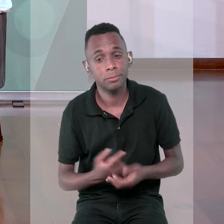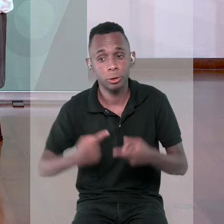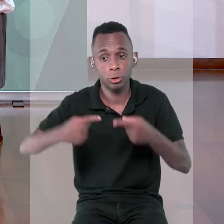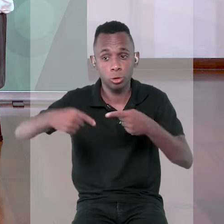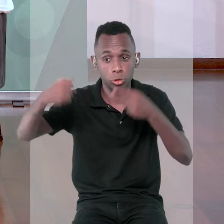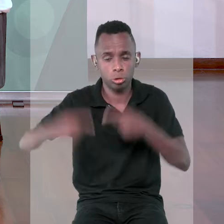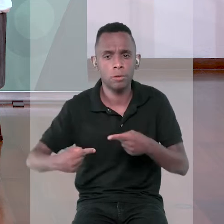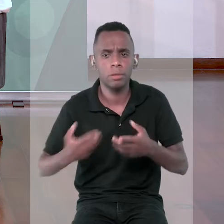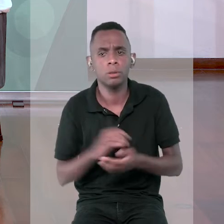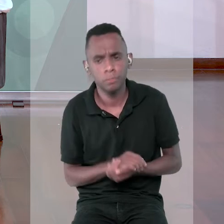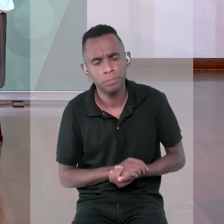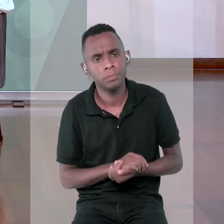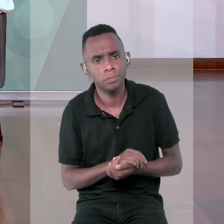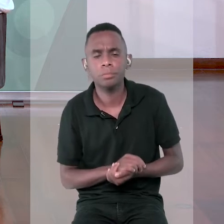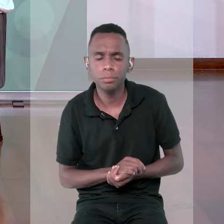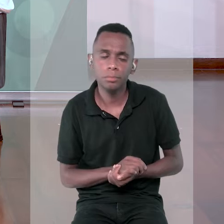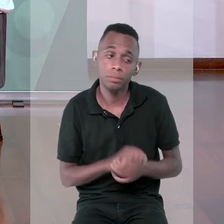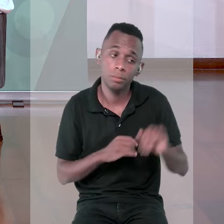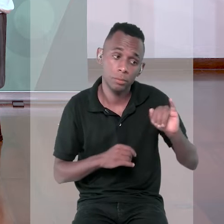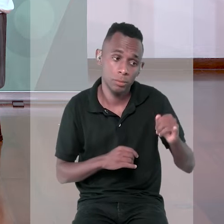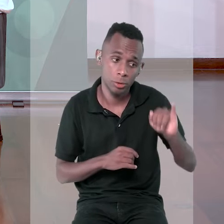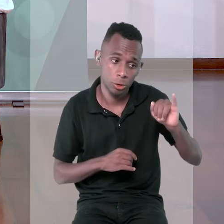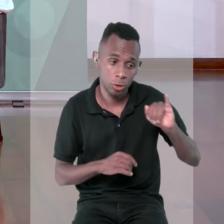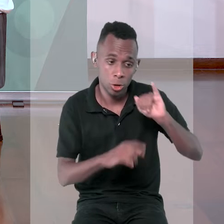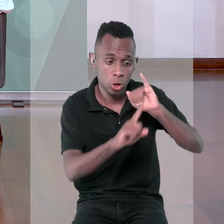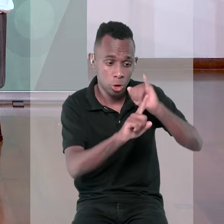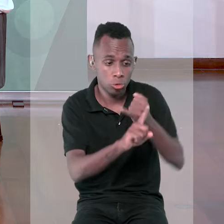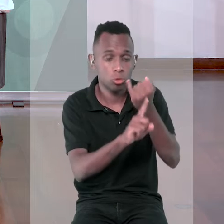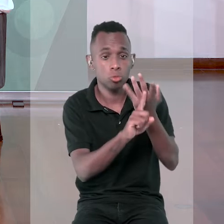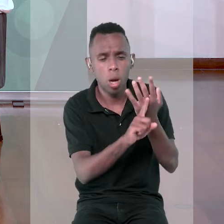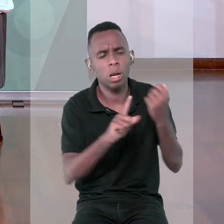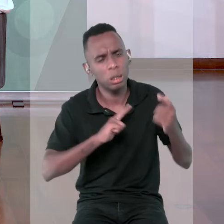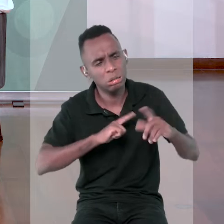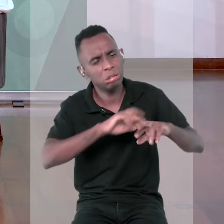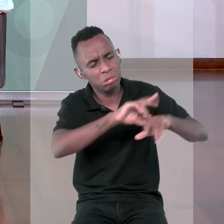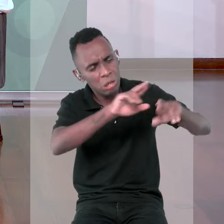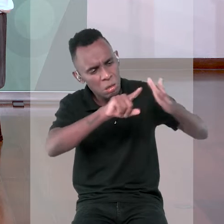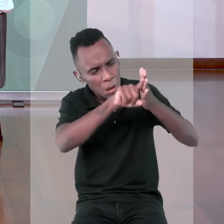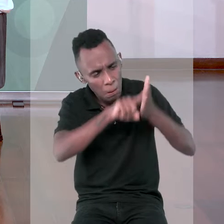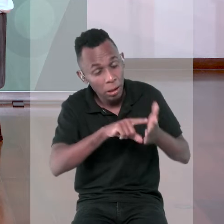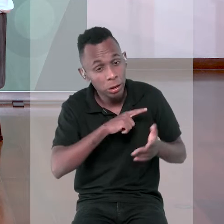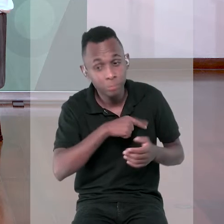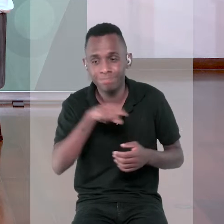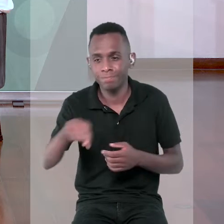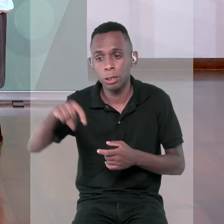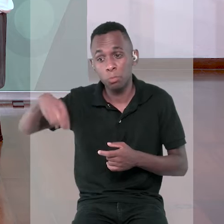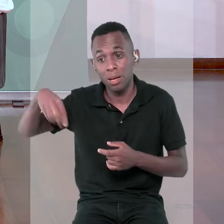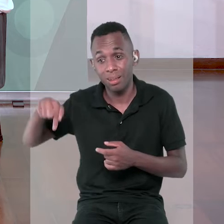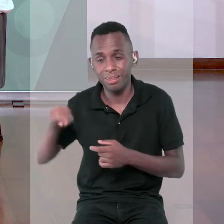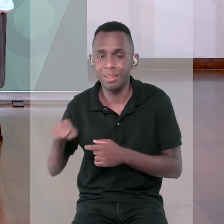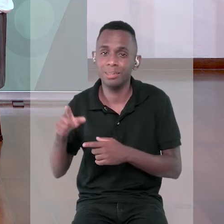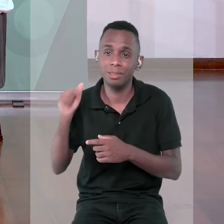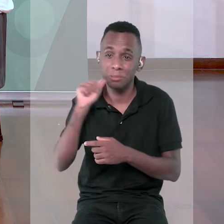o extremo, né? Enquanto com Joana d'Arc eu tinha um material muito vasto para trabalhar, com Marie Quitéria eu tinha um